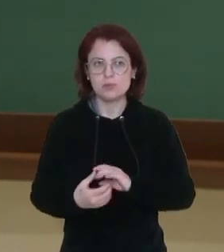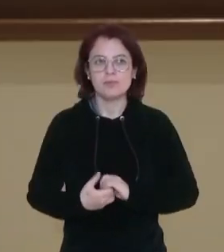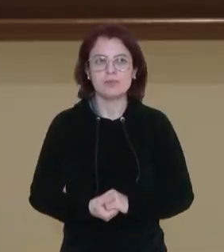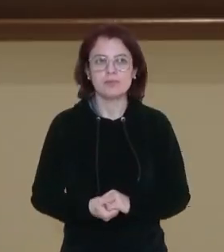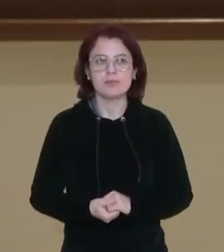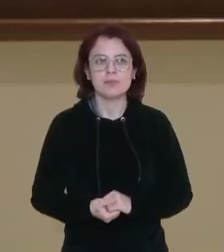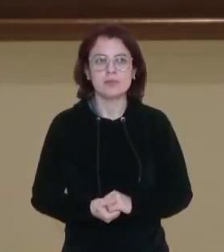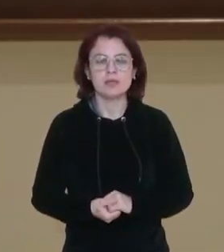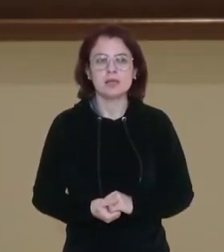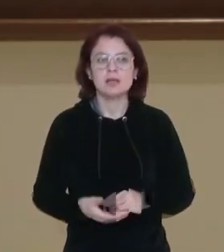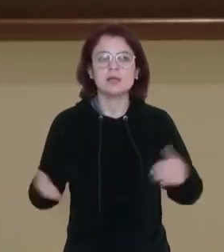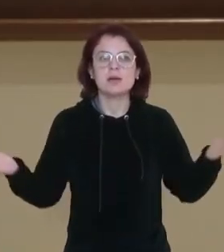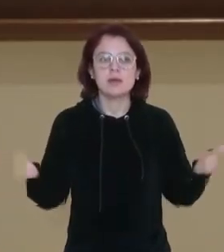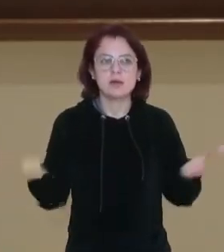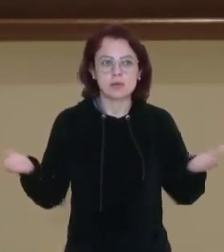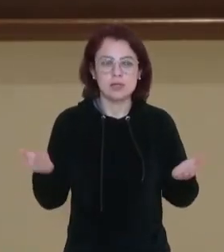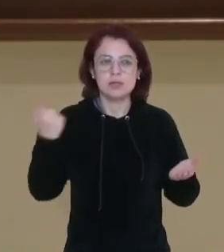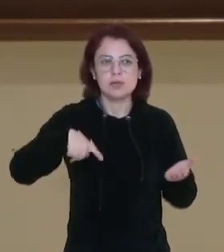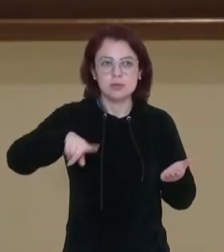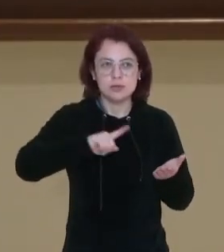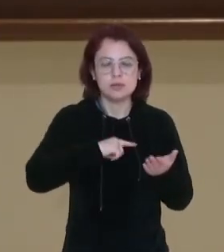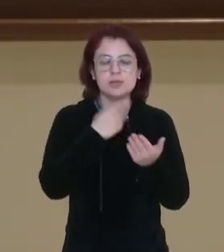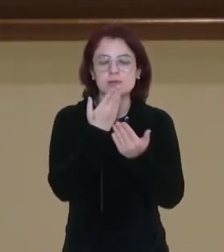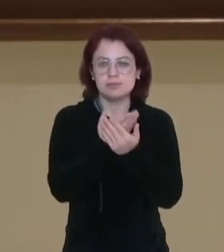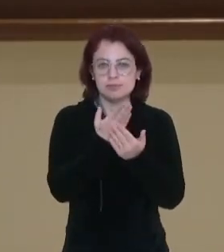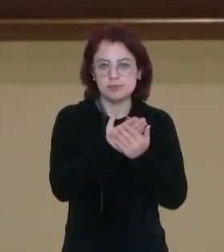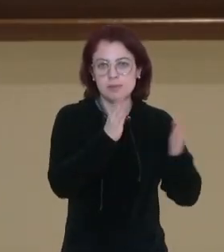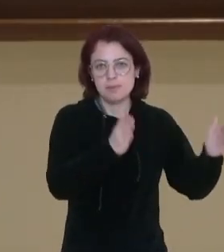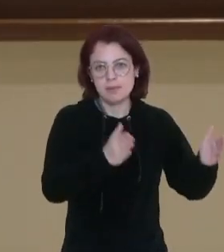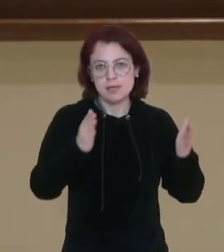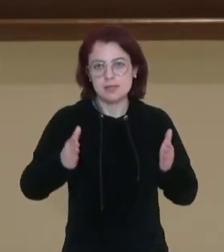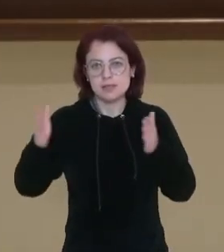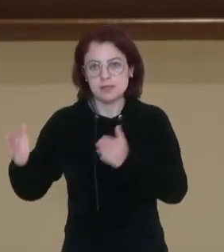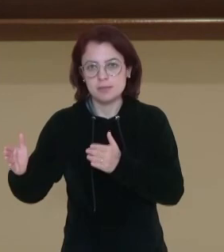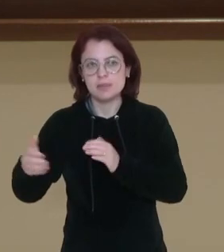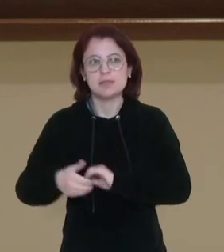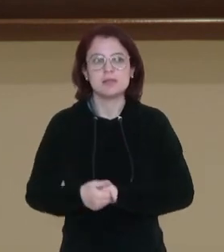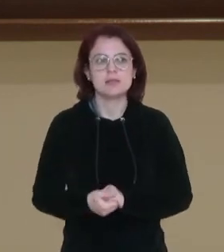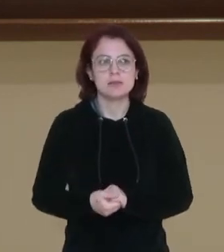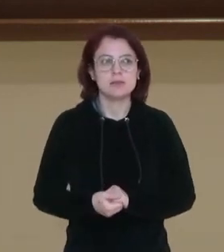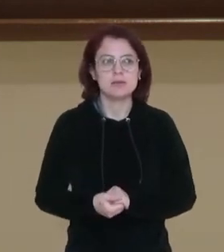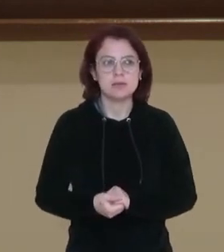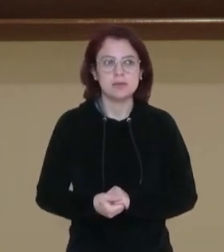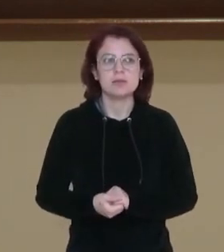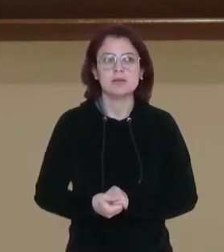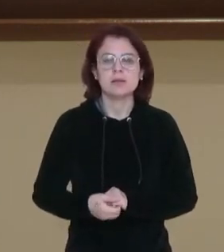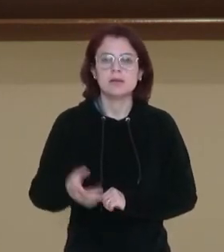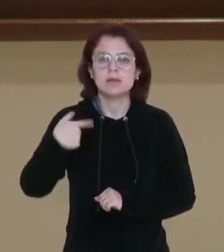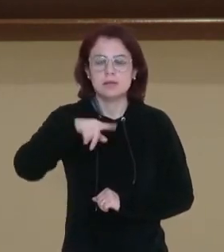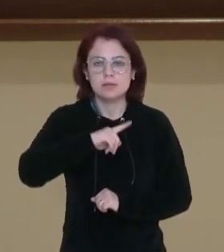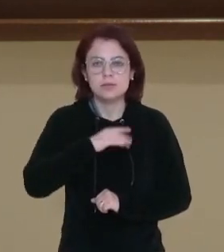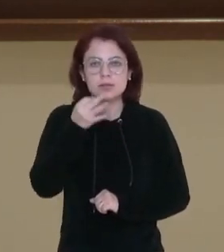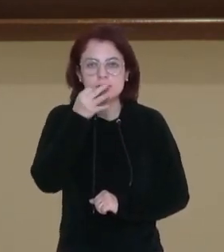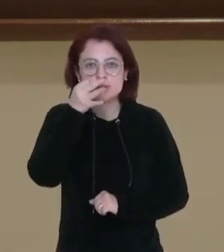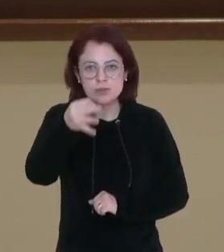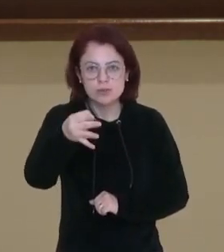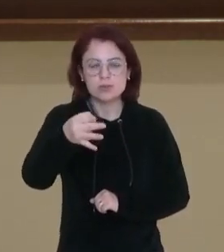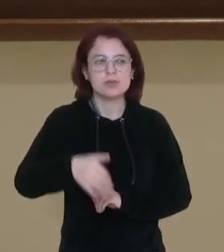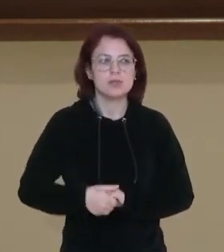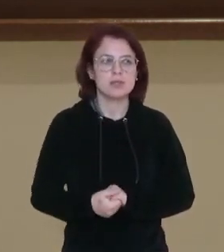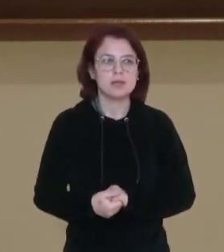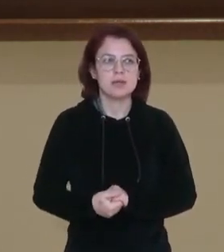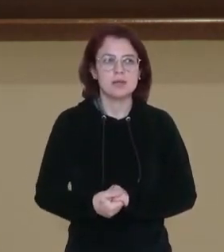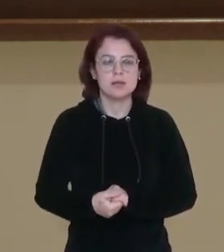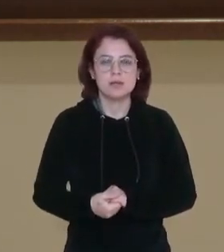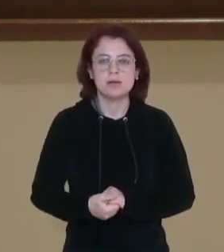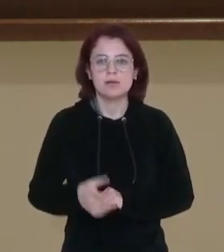analisar. Então, nessa aula, nós seguimos o passo a passo para a elaboração de uma lenda e fizemos a sugestão da produção de uma lenda,